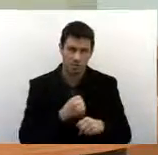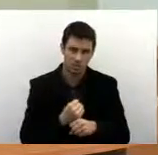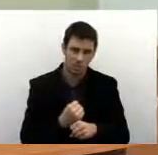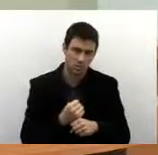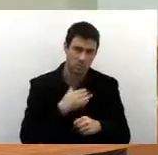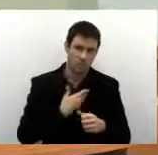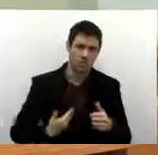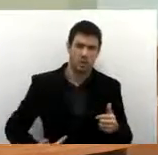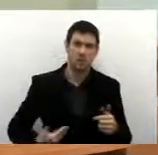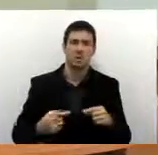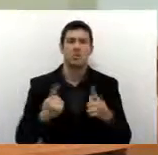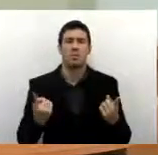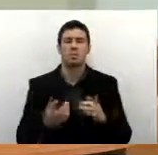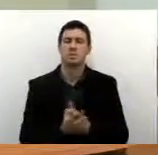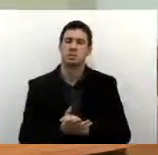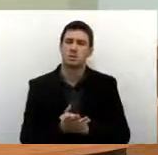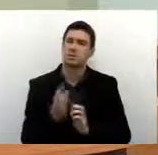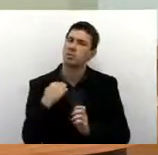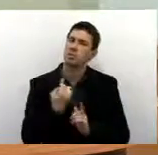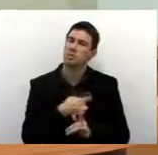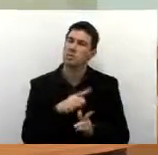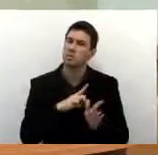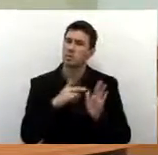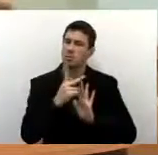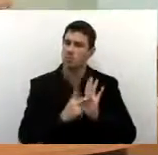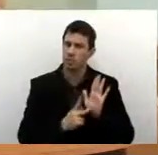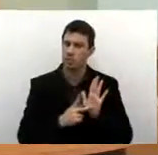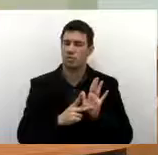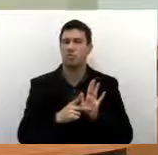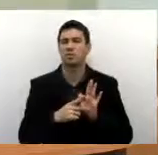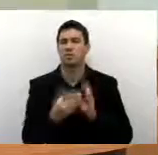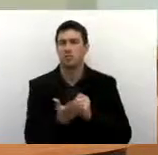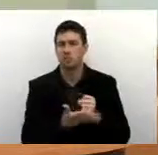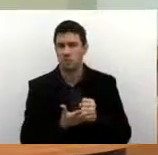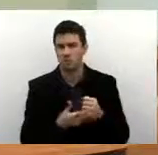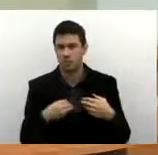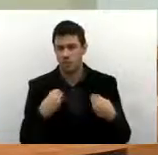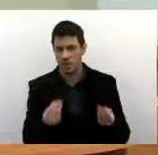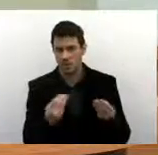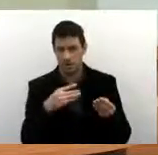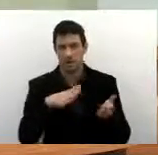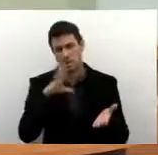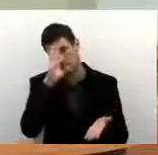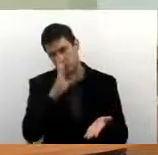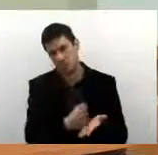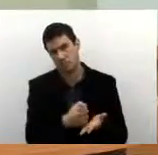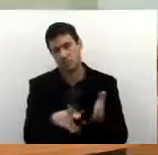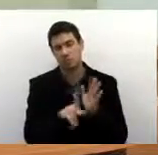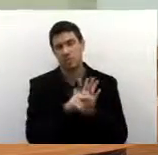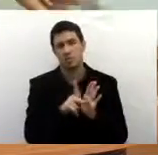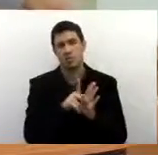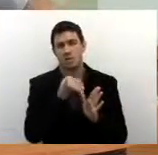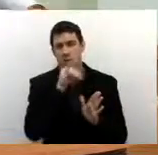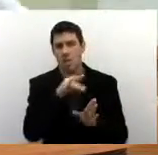temos o projeto de diretrizes que vai dar destino às dotações orçamentárias que nós estamos